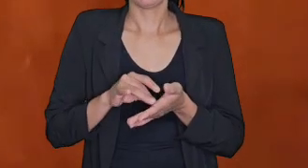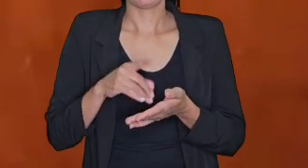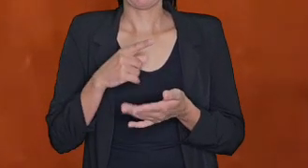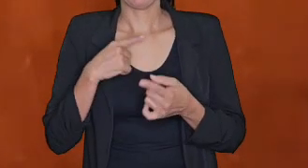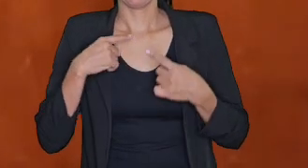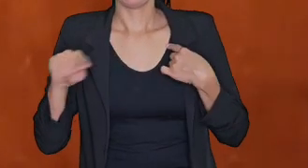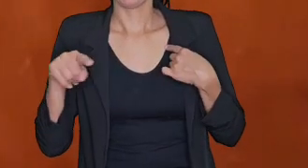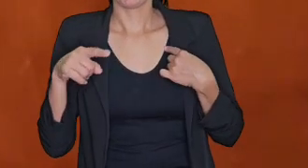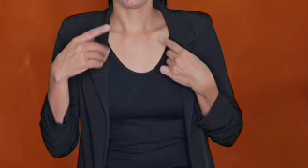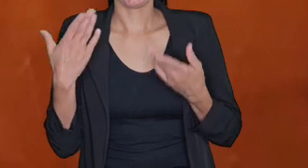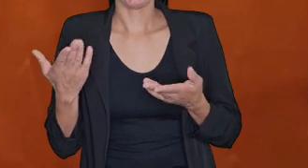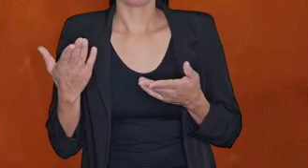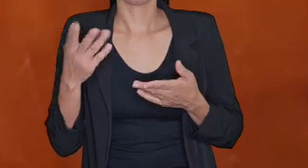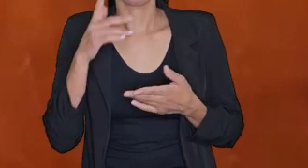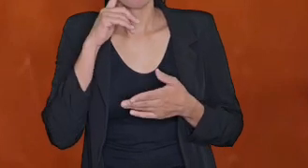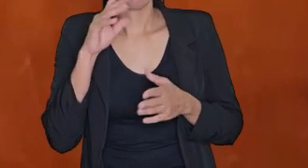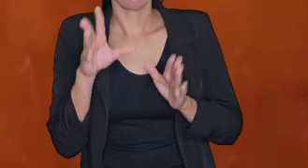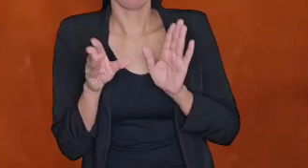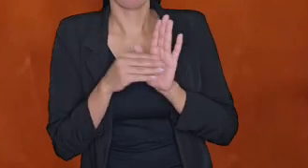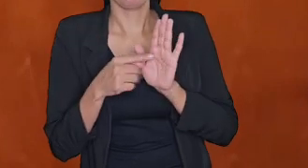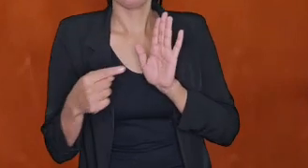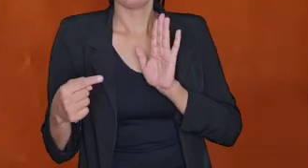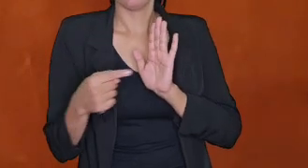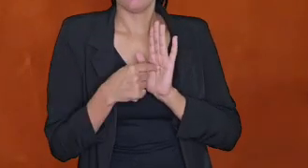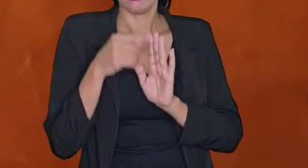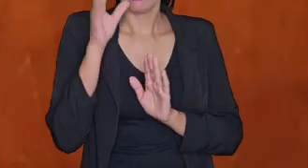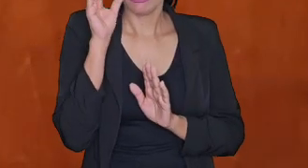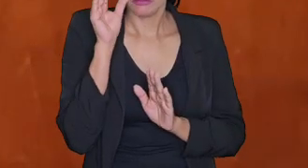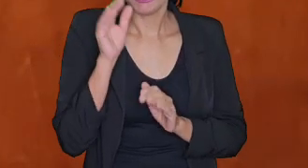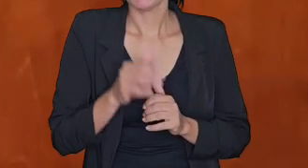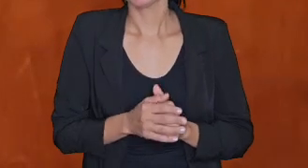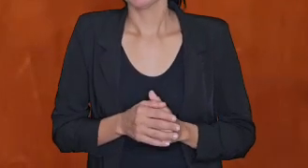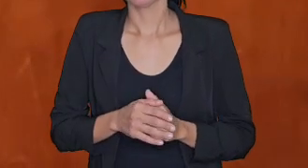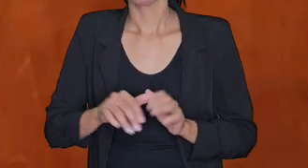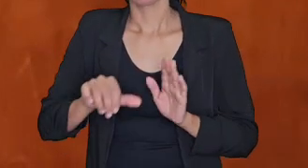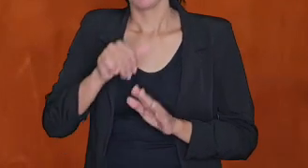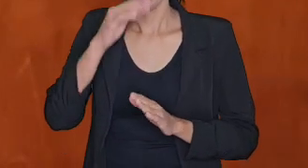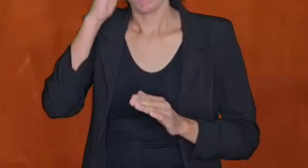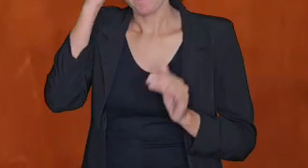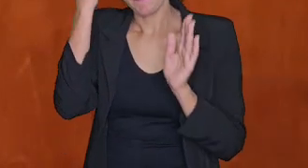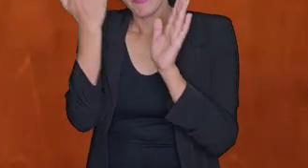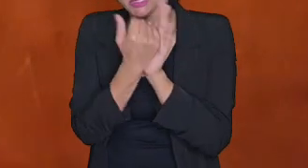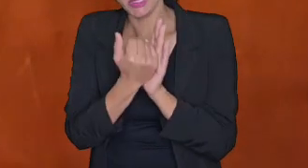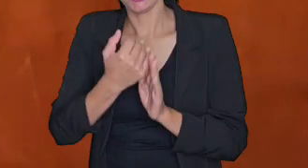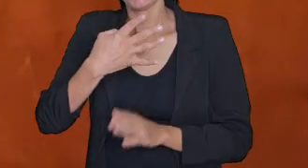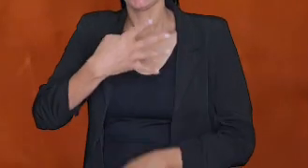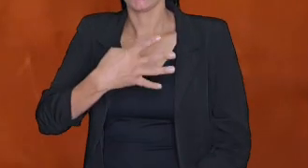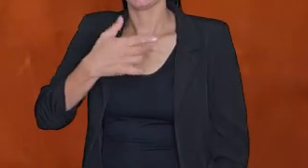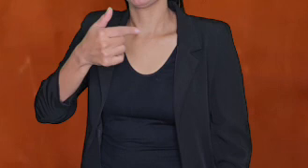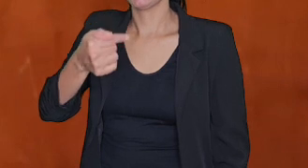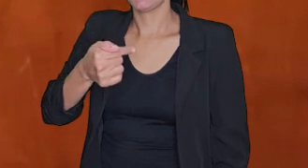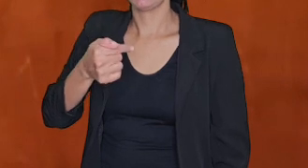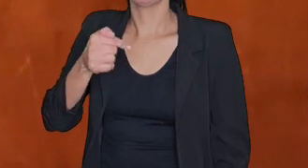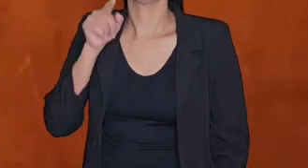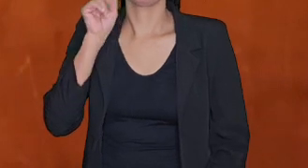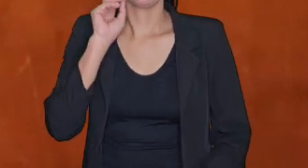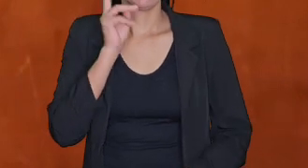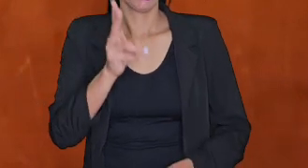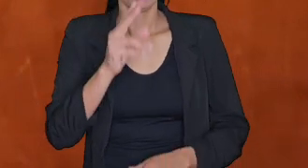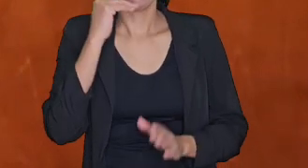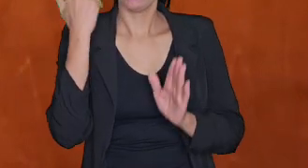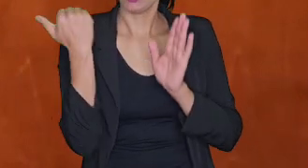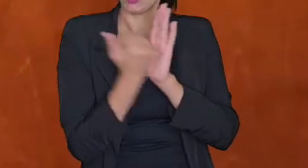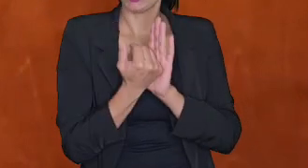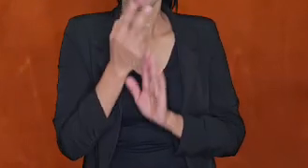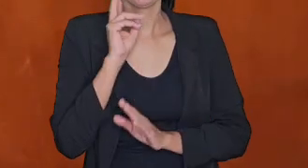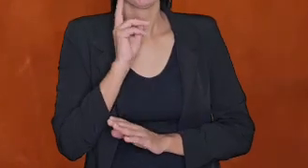que for firmado em descumprimento da observância. Primeiro, devo dizer, obedeço 47,